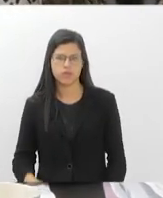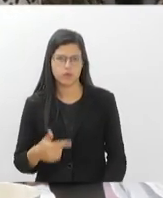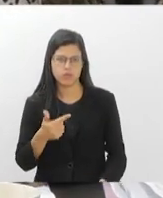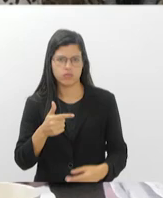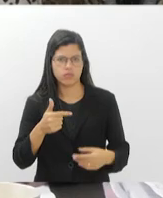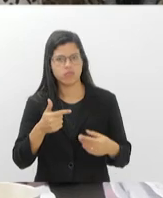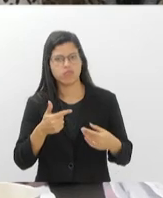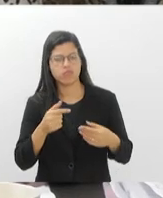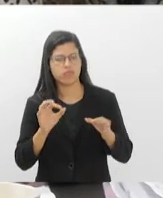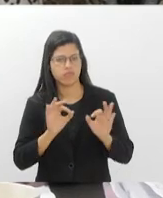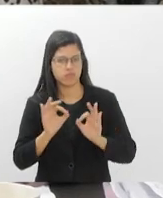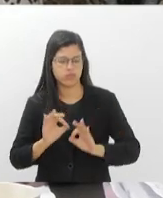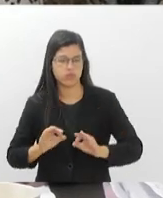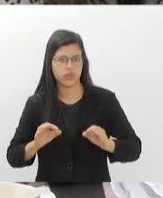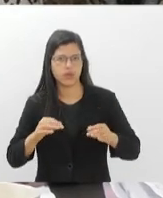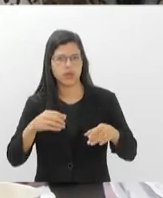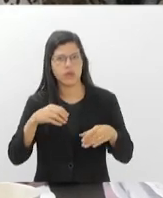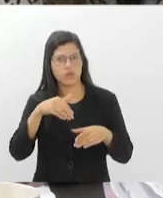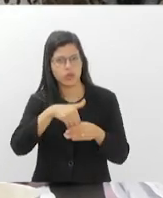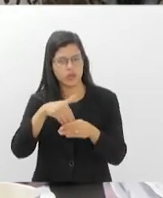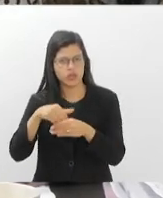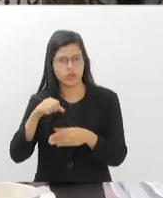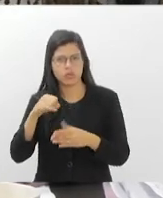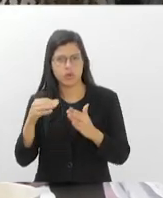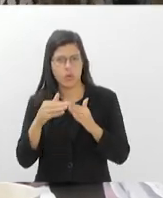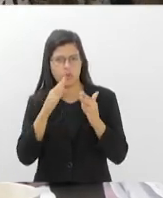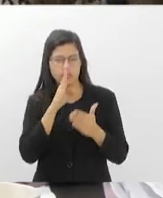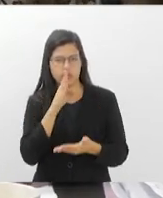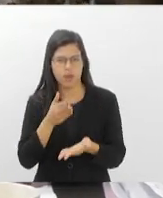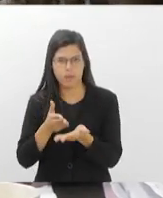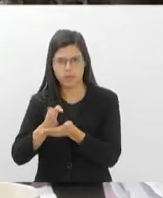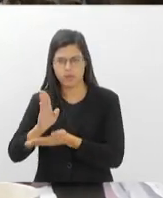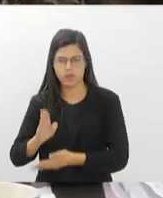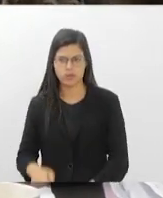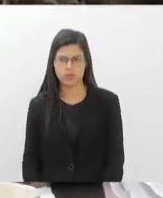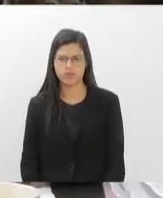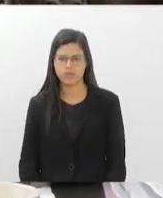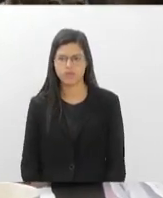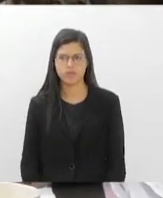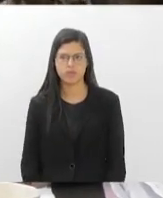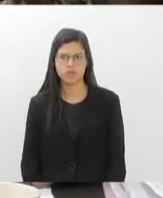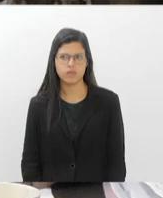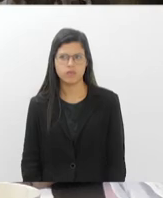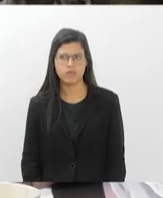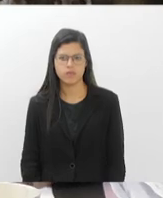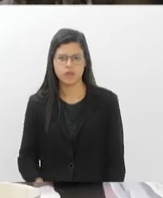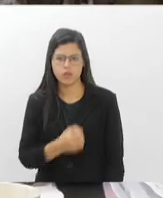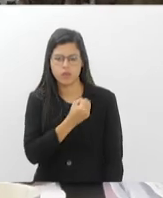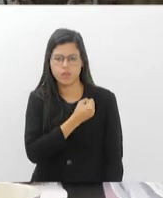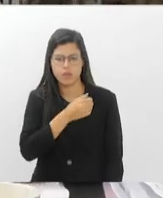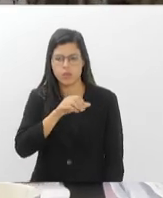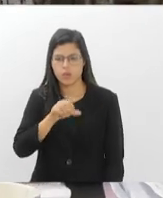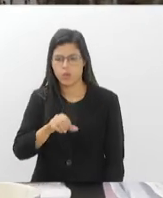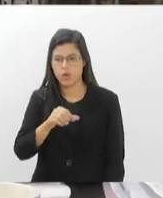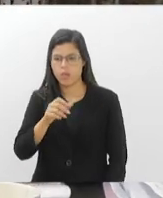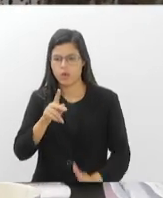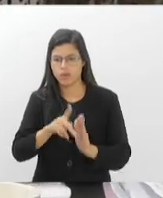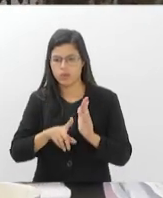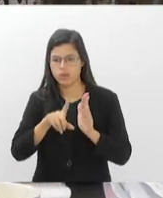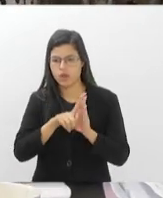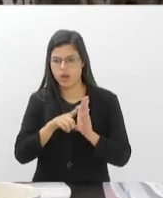em votação, os senhores que aprovam permaneçam como estão. Aprovado. Item 9 da pauta, projeto de